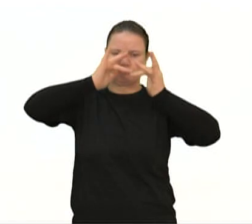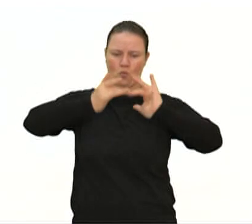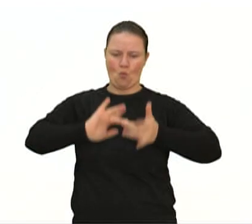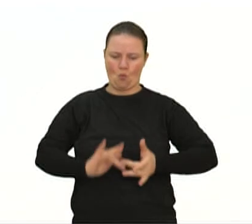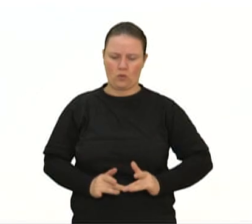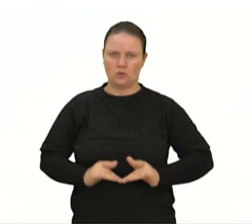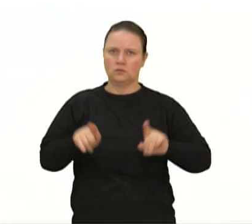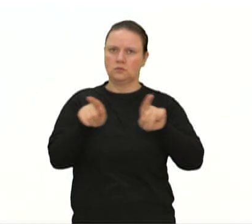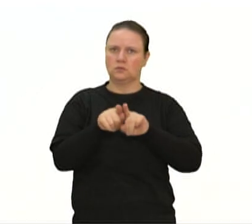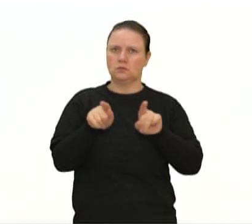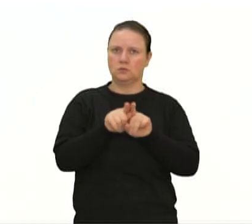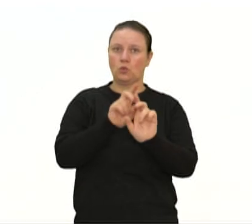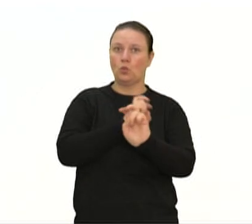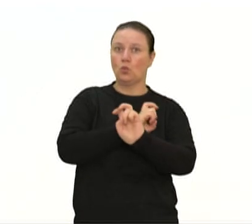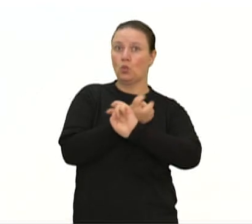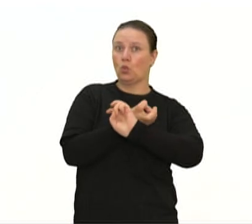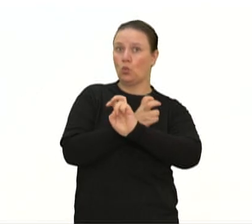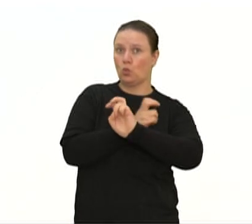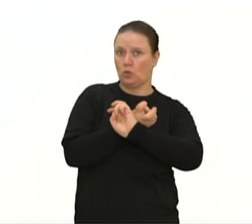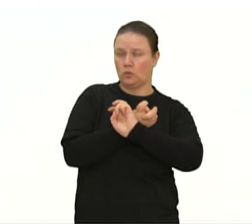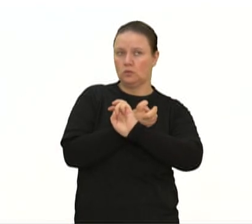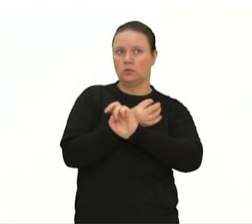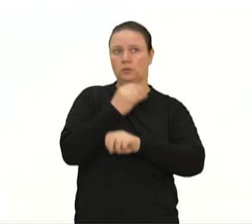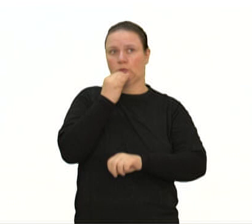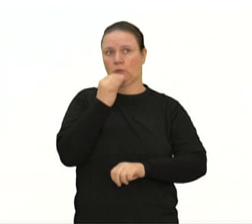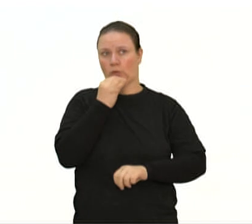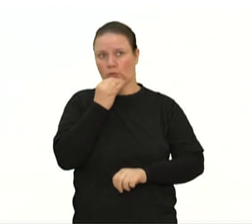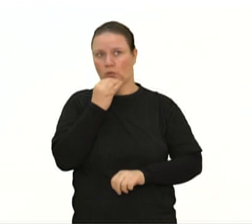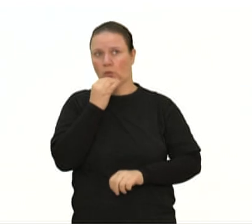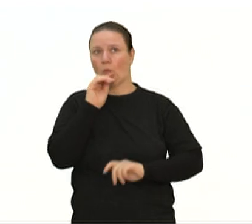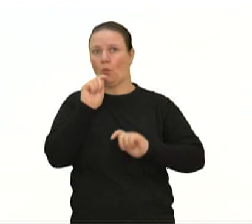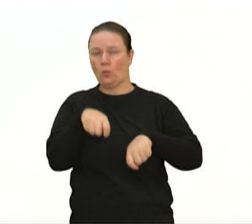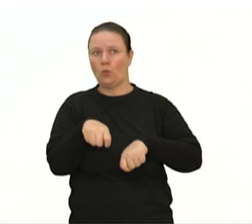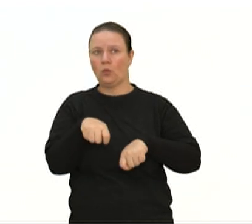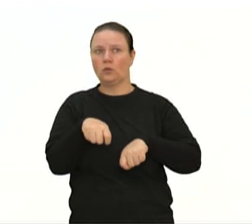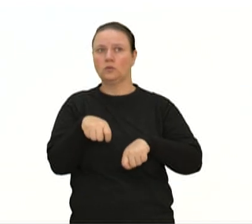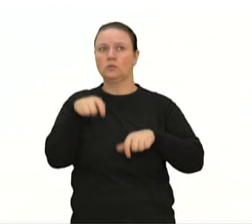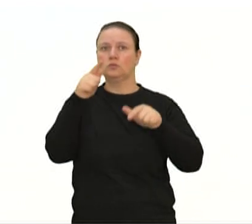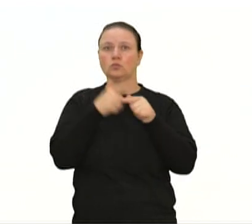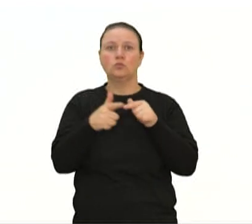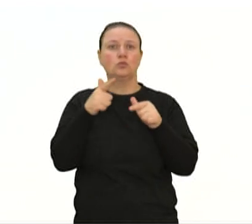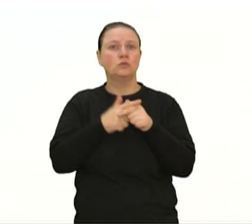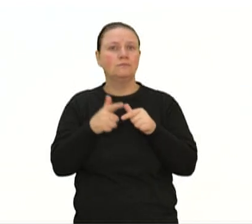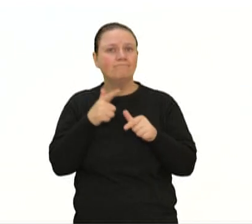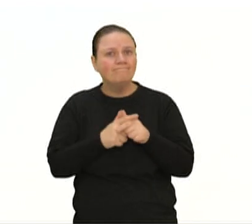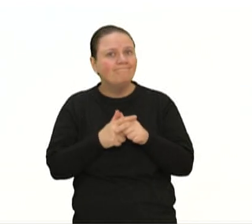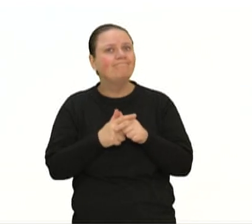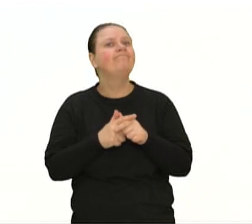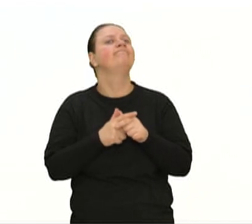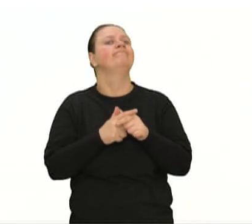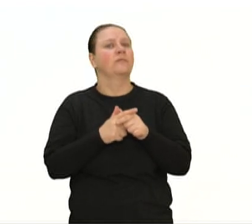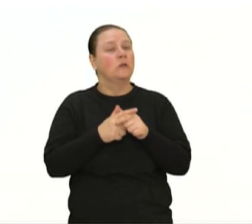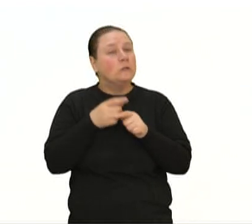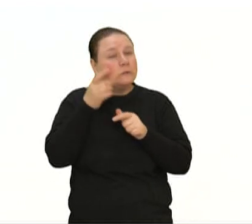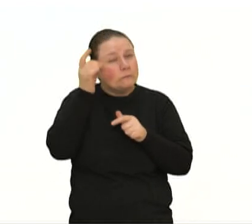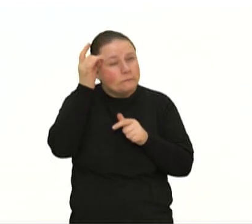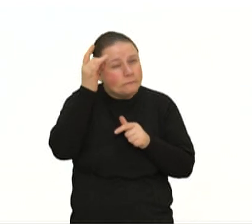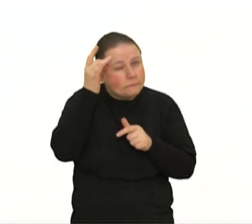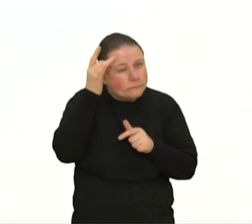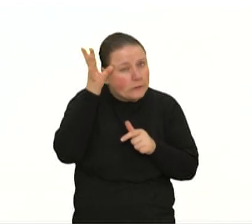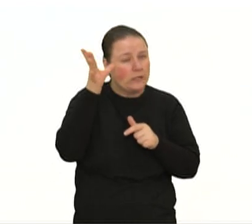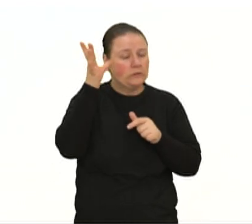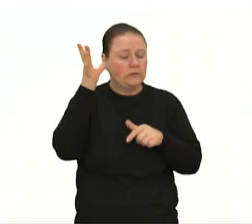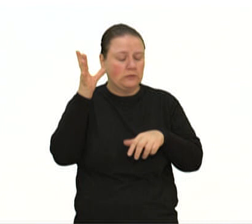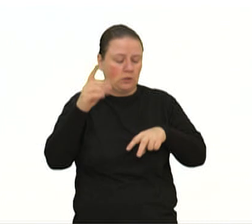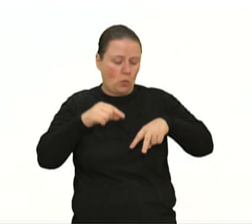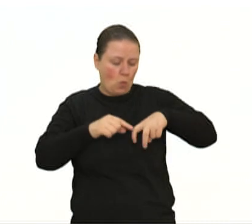mais peças ósseas. Incidência de lesões nas articulações, ela é muito grande, então é muito fácil você lesionar uma